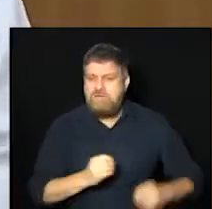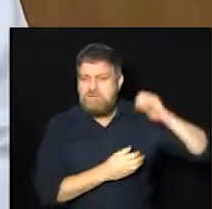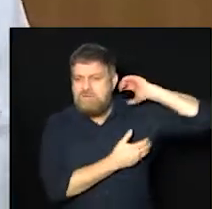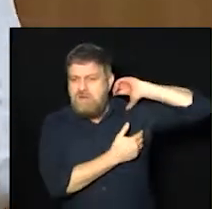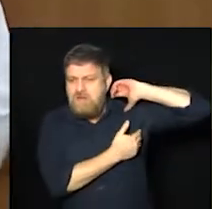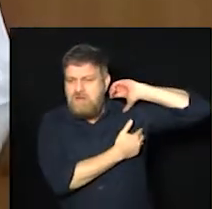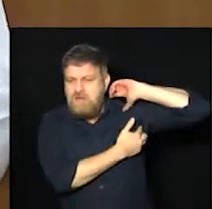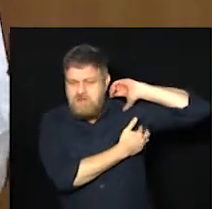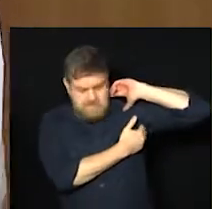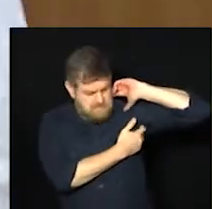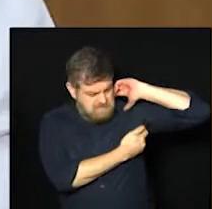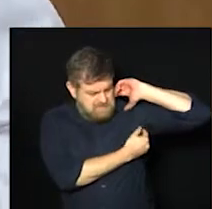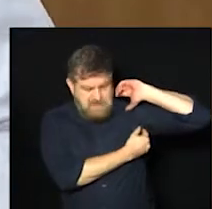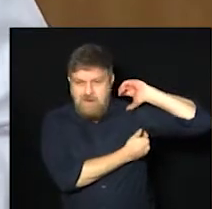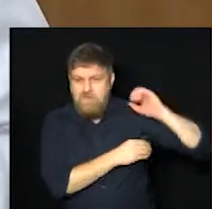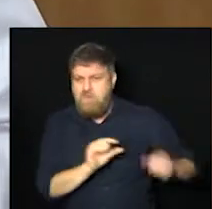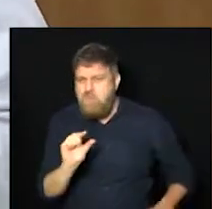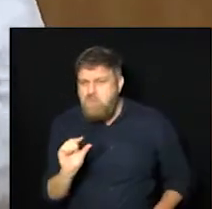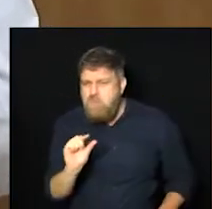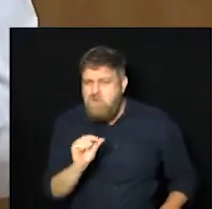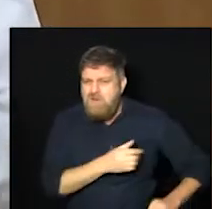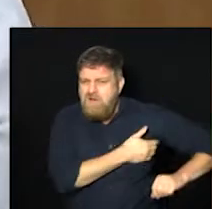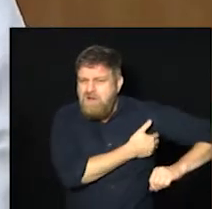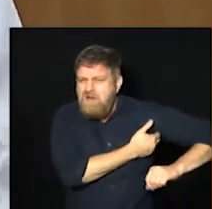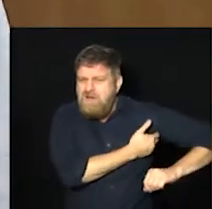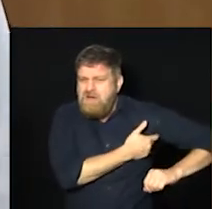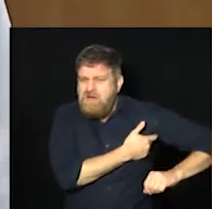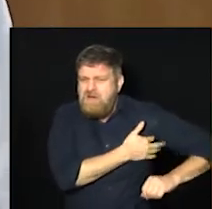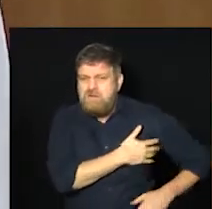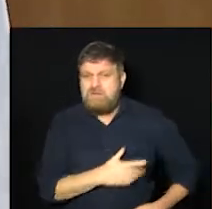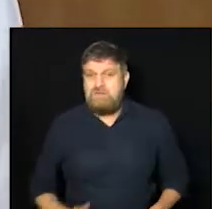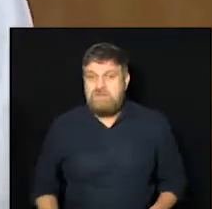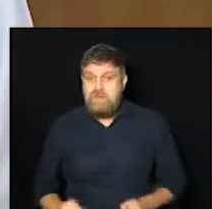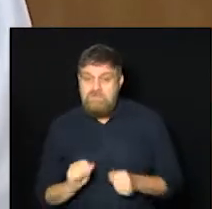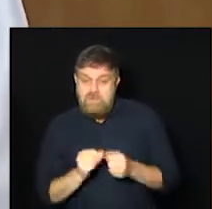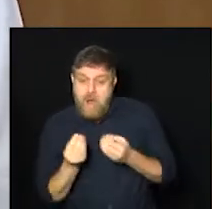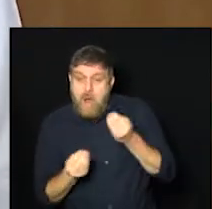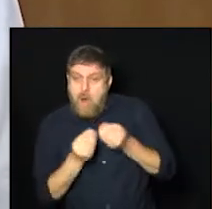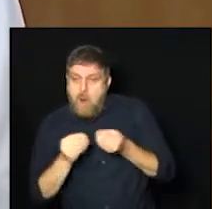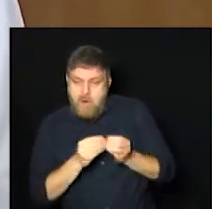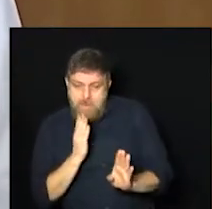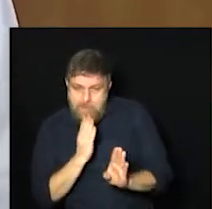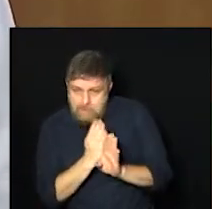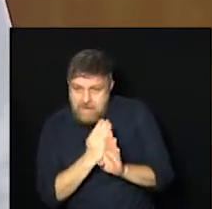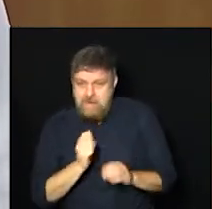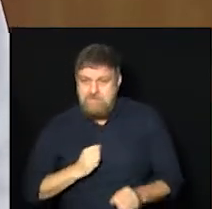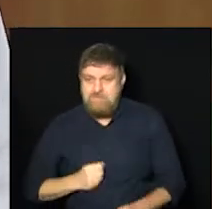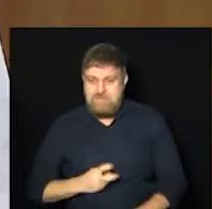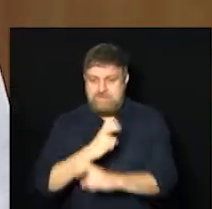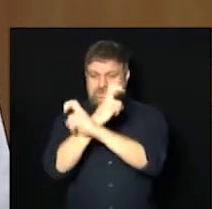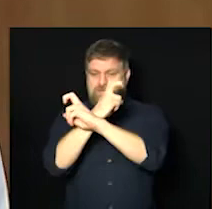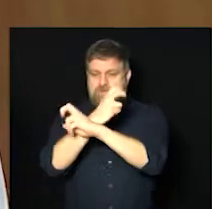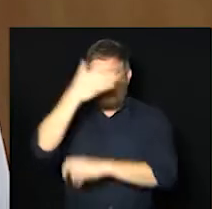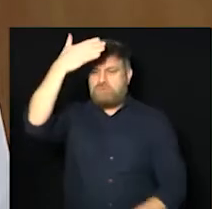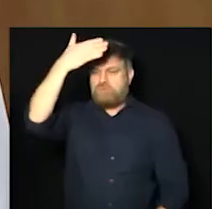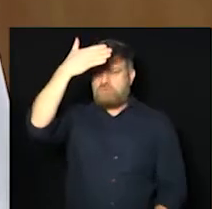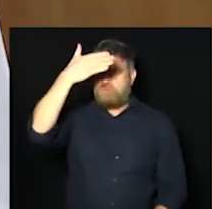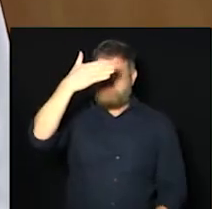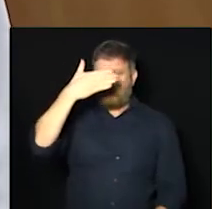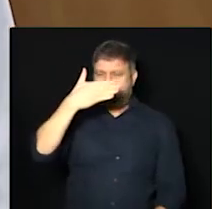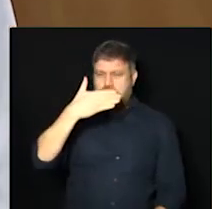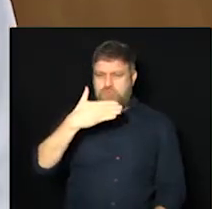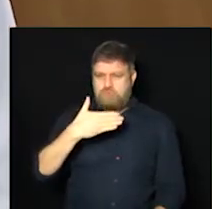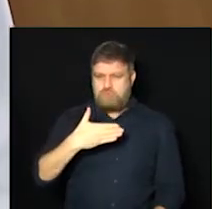ou inguinal. Muitas vezes é interno e o diagnóstico é feito através de exame radiológico. Bom, é o